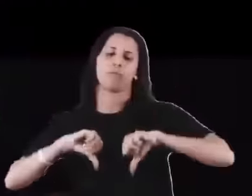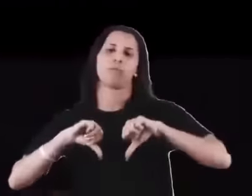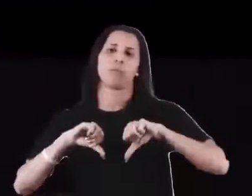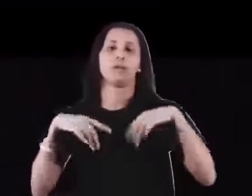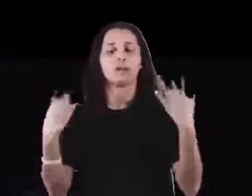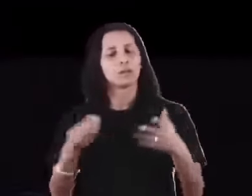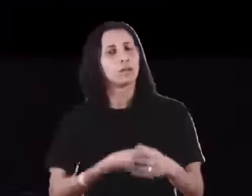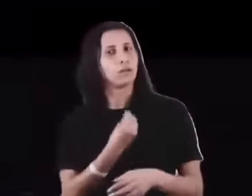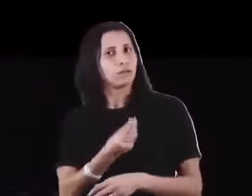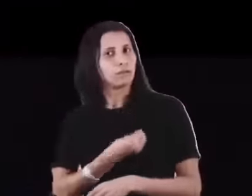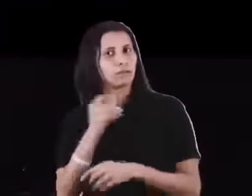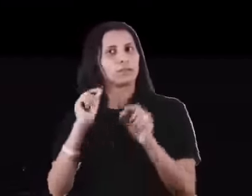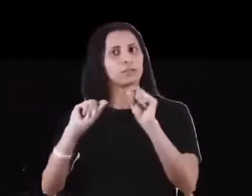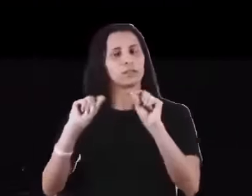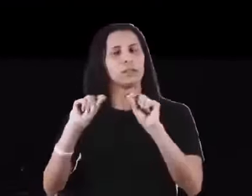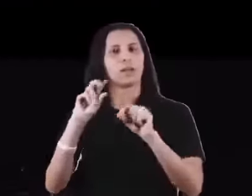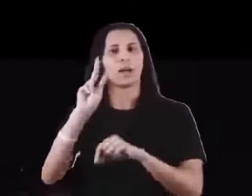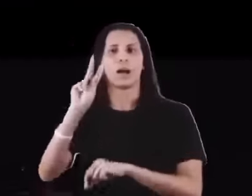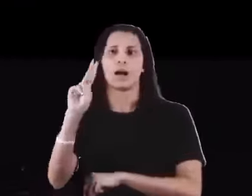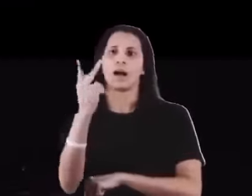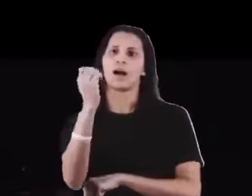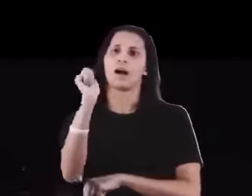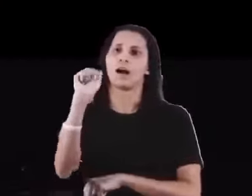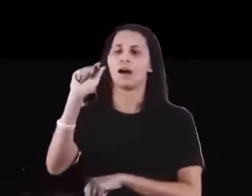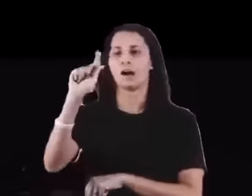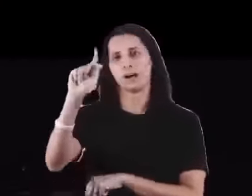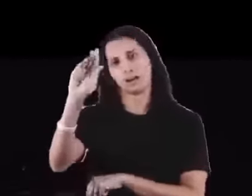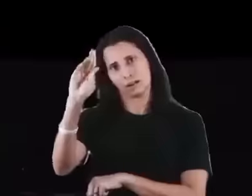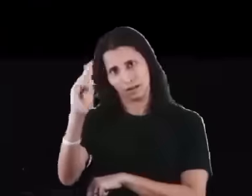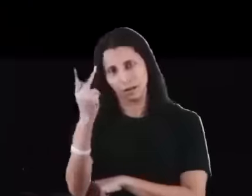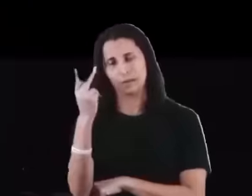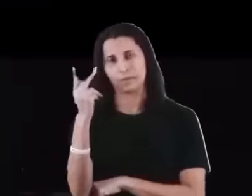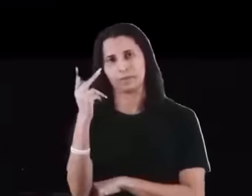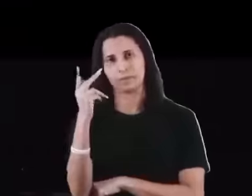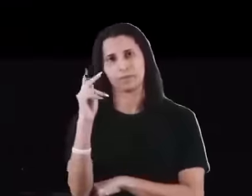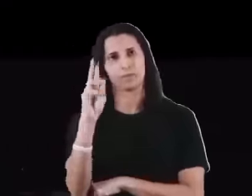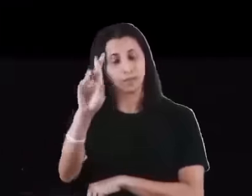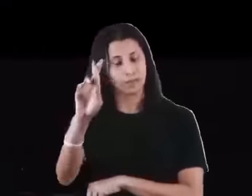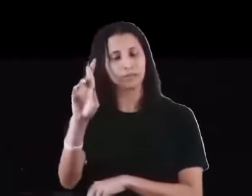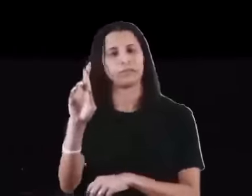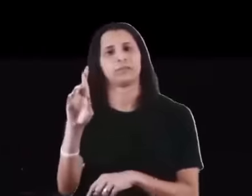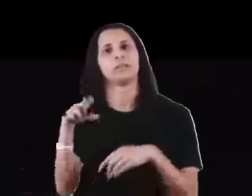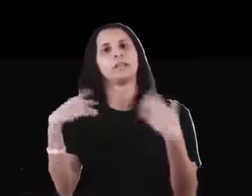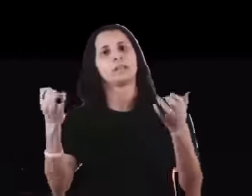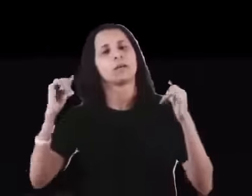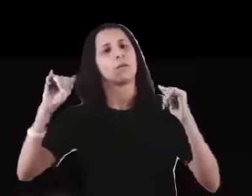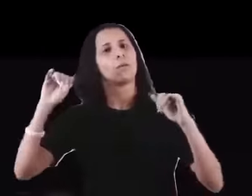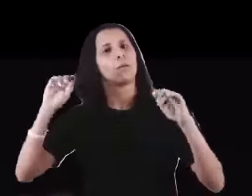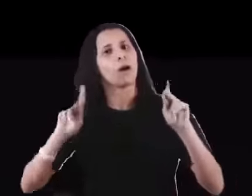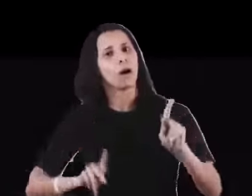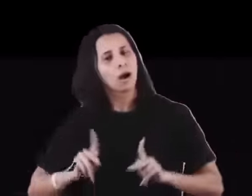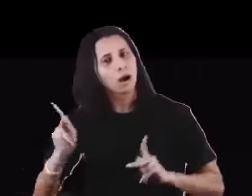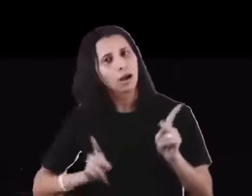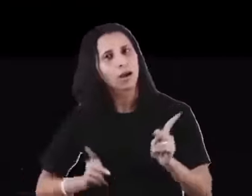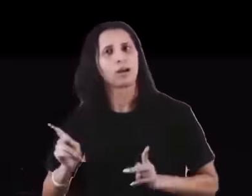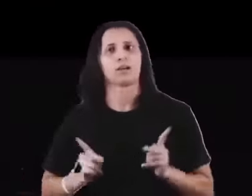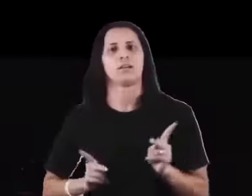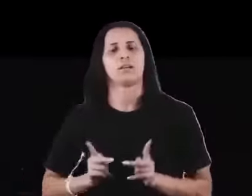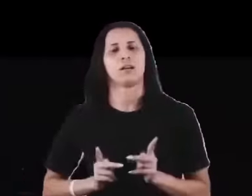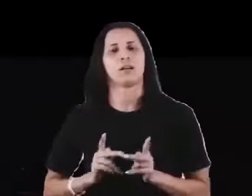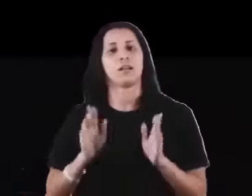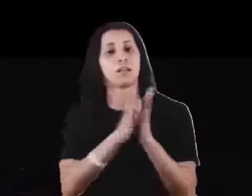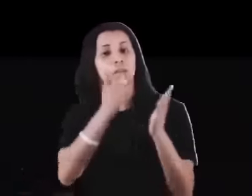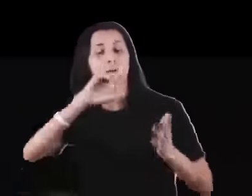na vida de uma mulher chamada Agar Agar aparece na história bíblica quando em